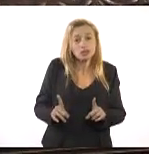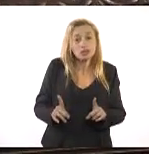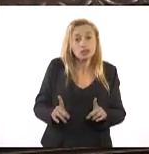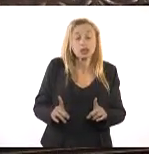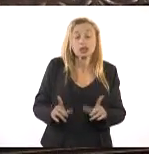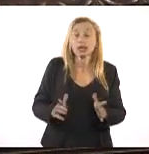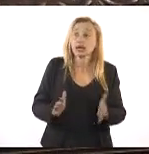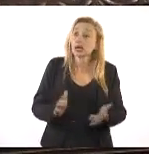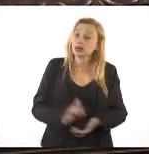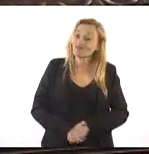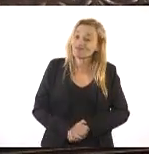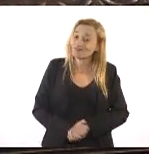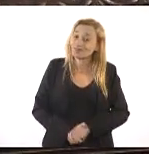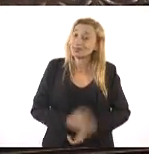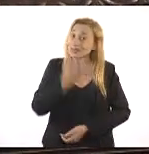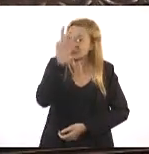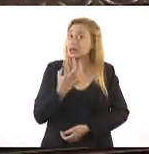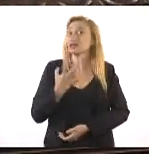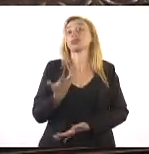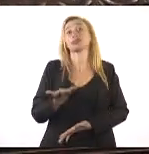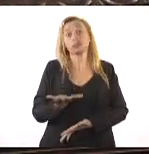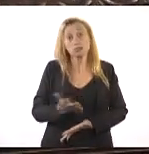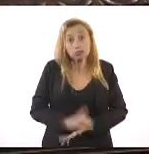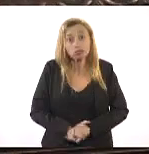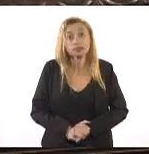muito grave